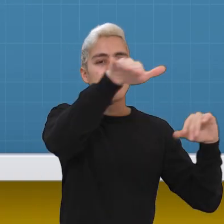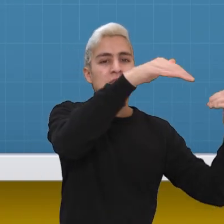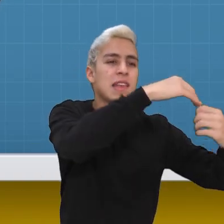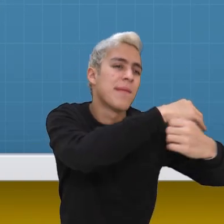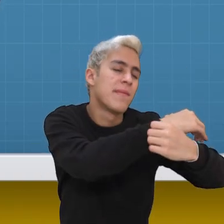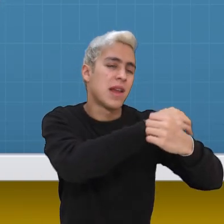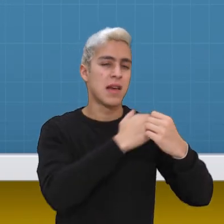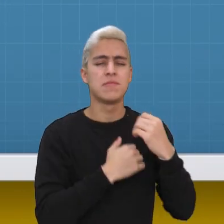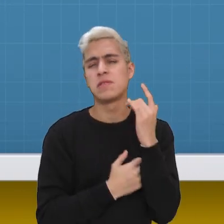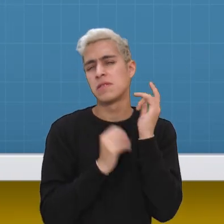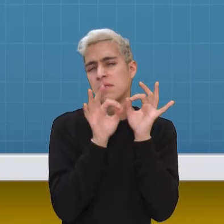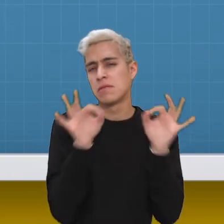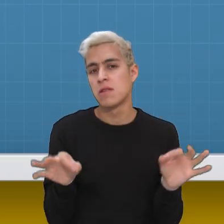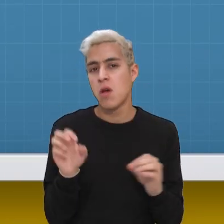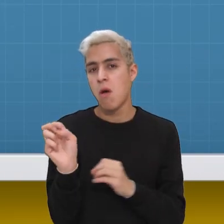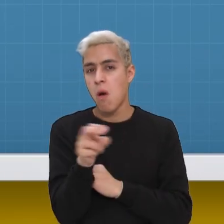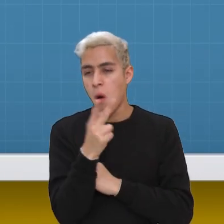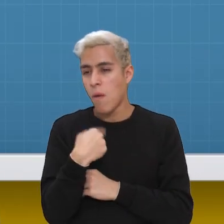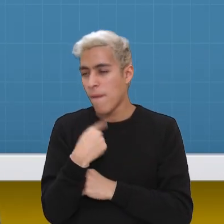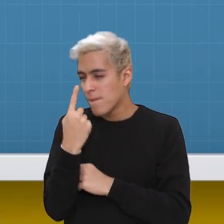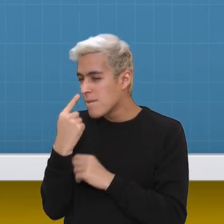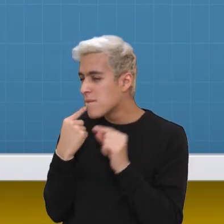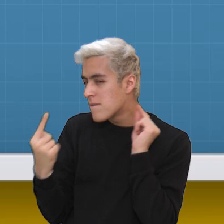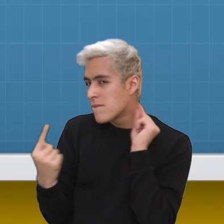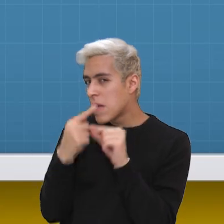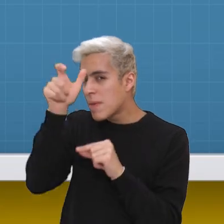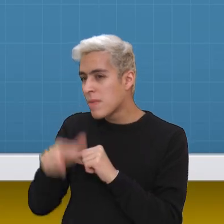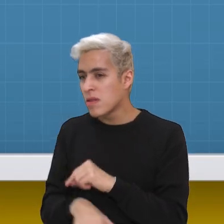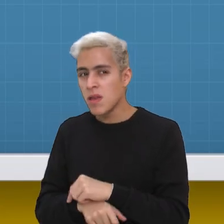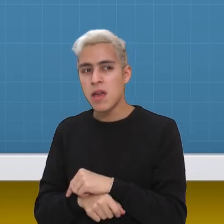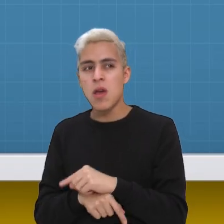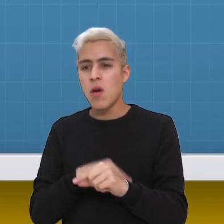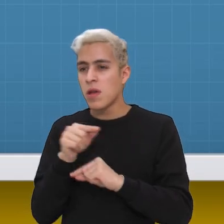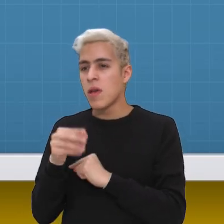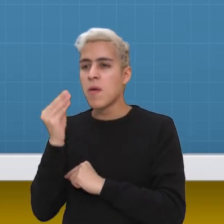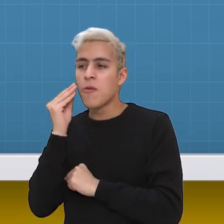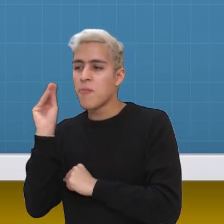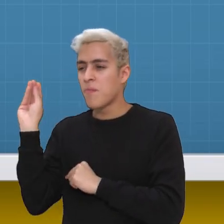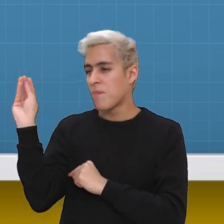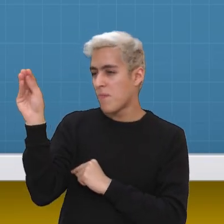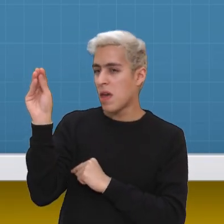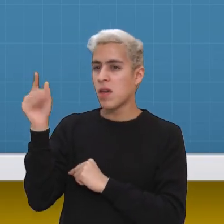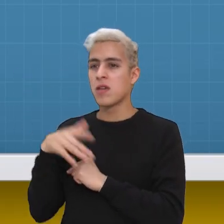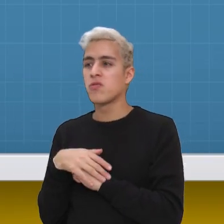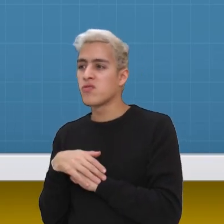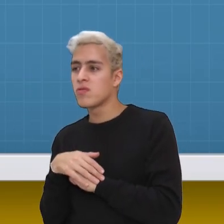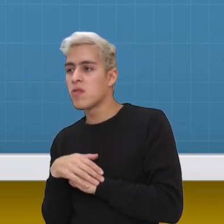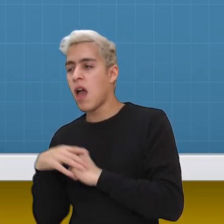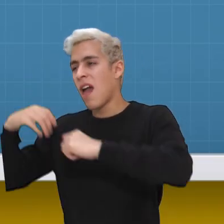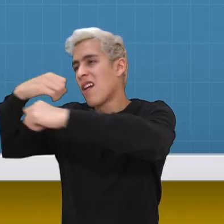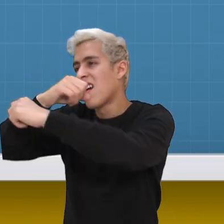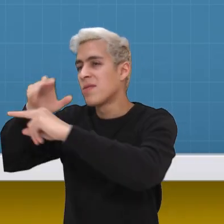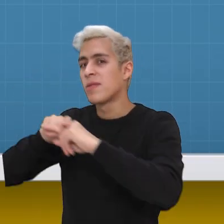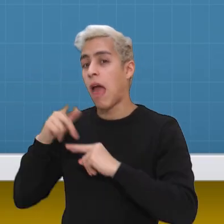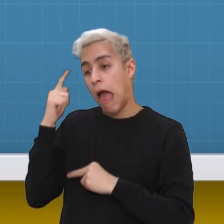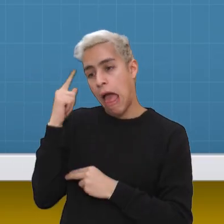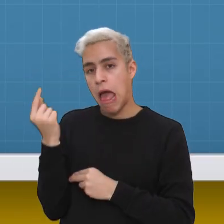um abraço gratuito, ou me identifico mais com aquela pessoa que chega e dá um beijinho e dá um abraço na mãe porque quer 5, quer